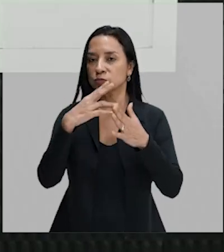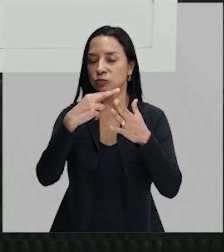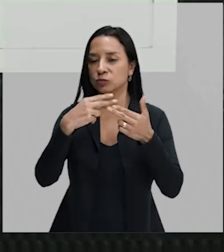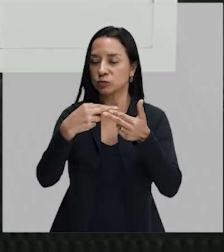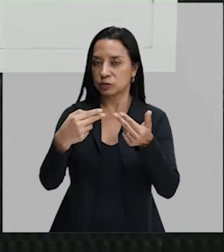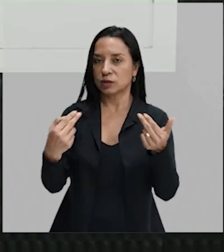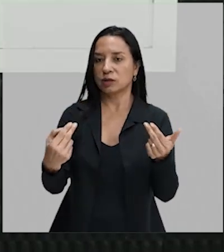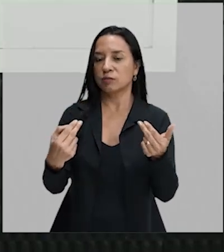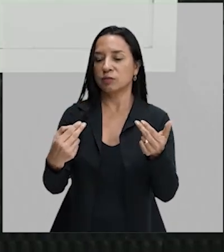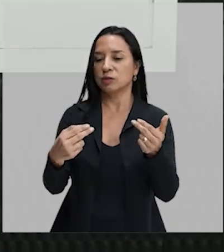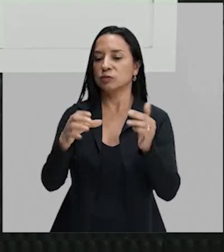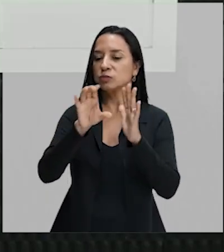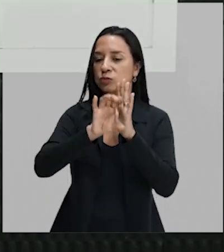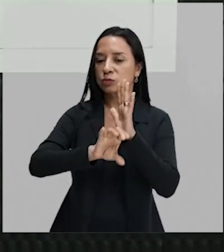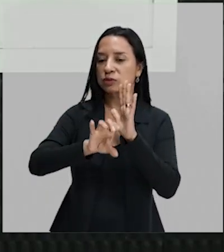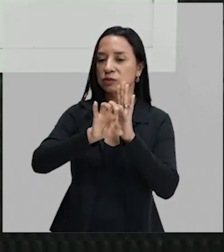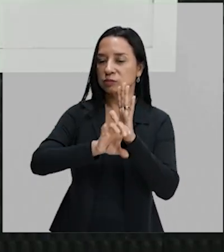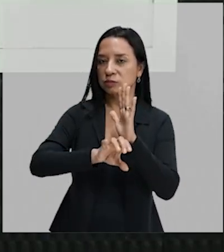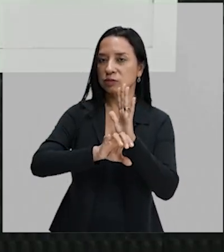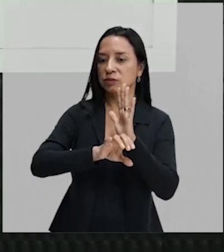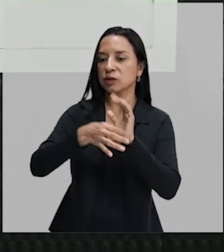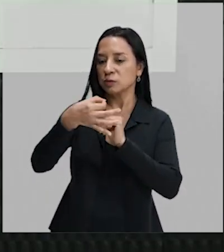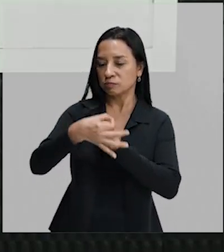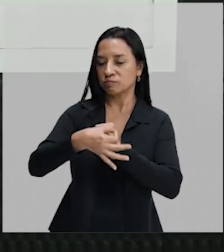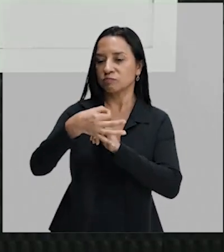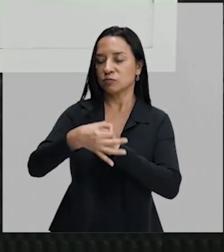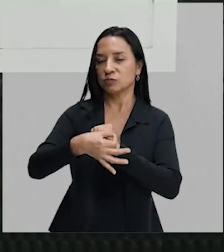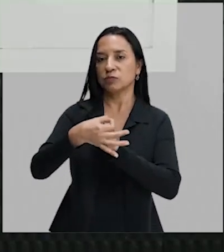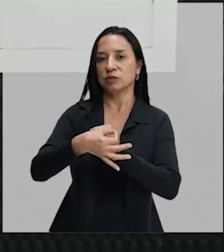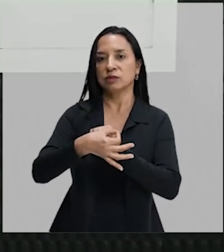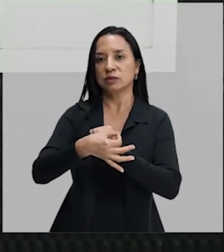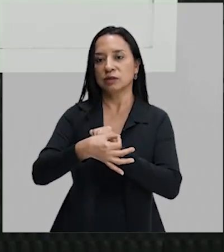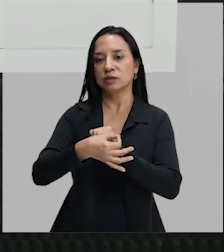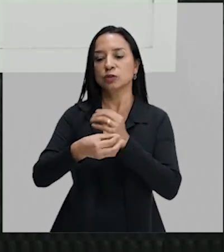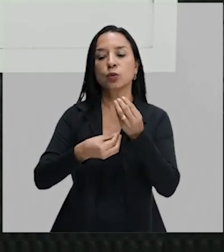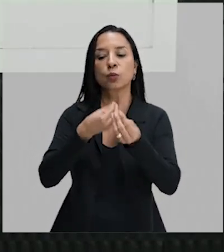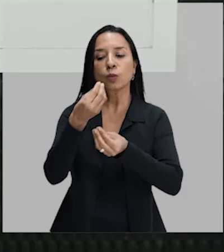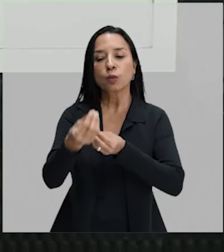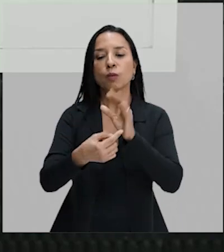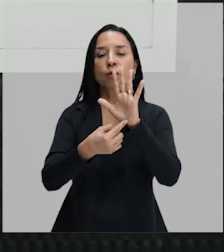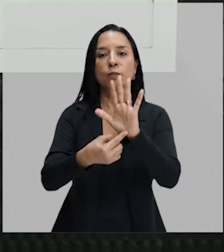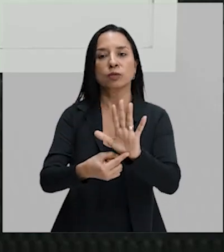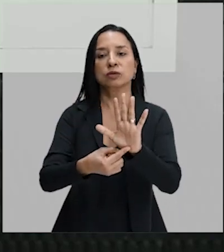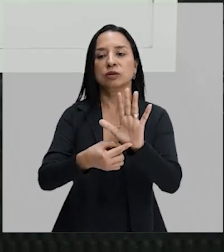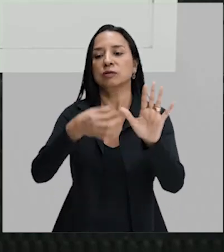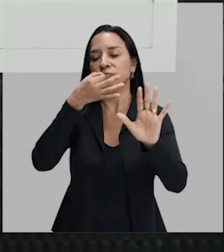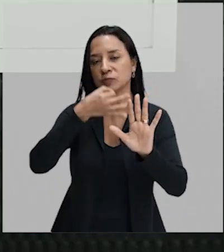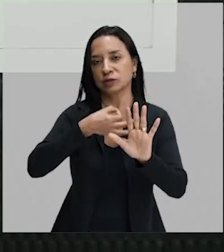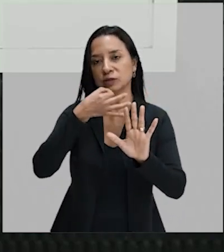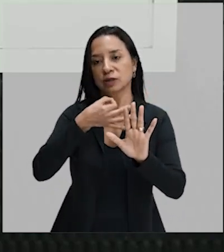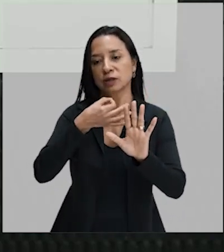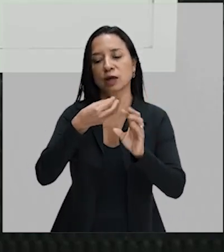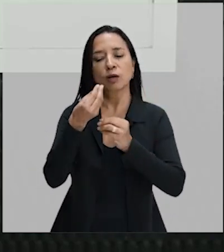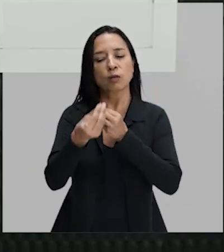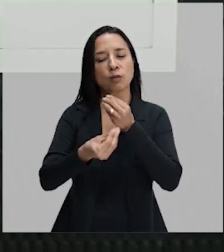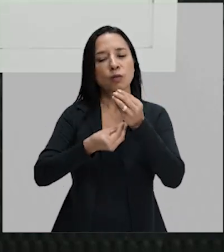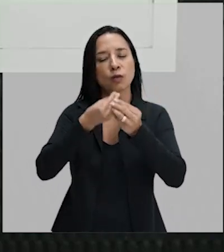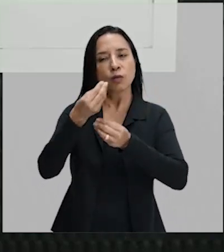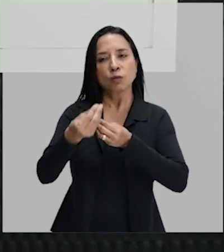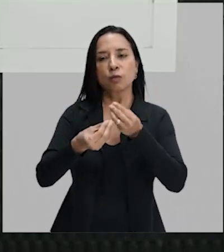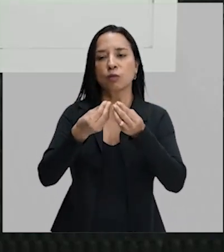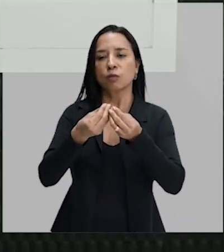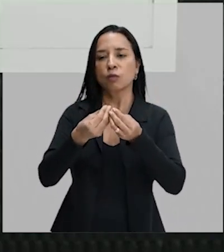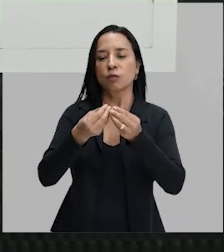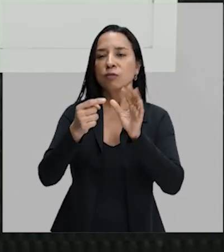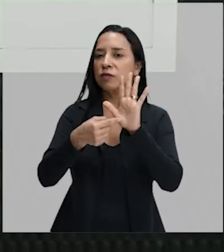essa capacidade de você expressar suas ideias. Como é que você vai expressar aquilo que você construiu na sua mente? Como é